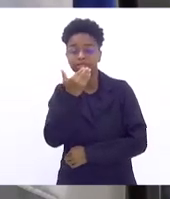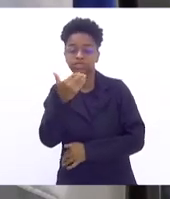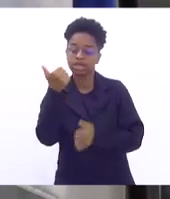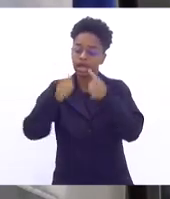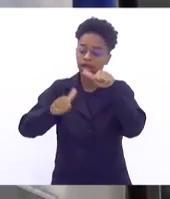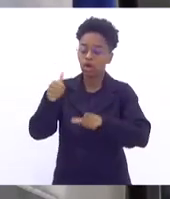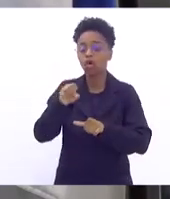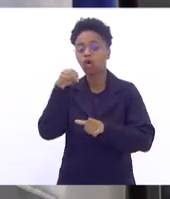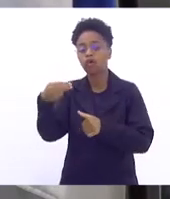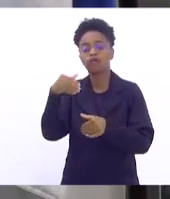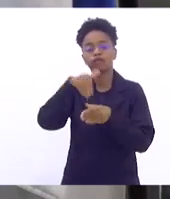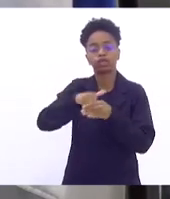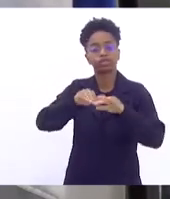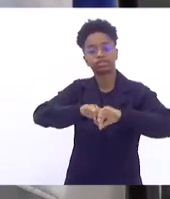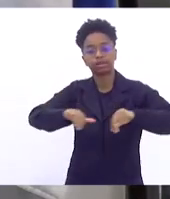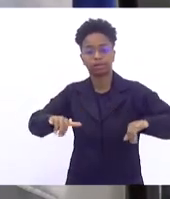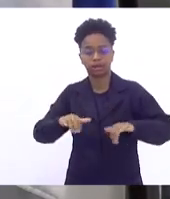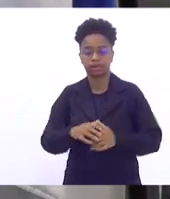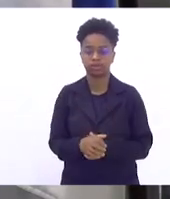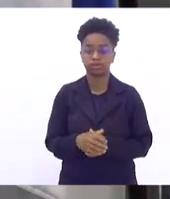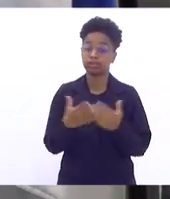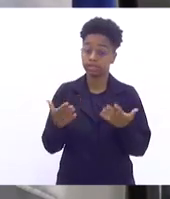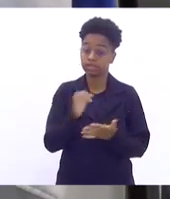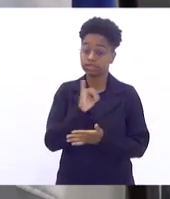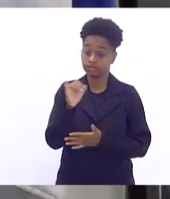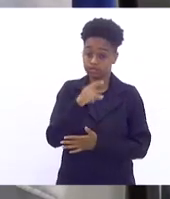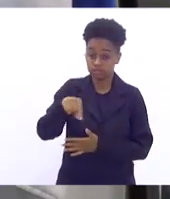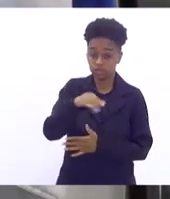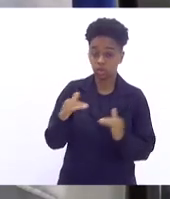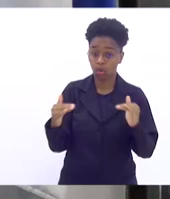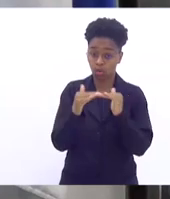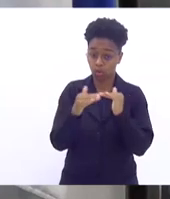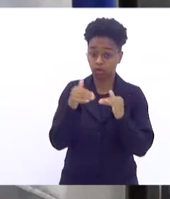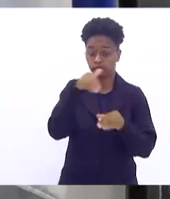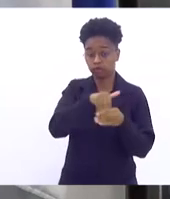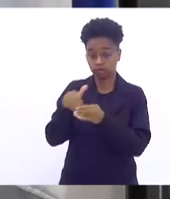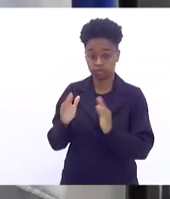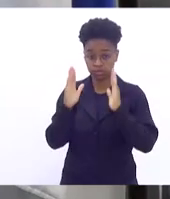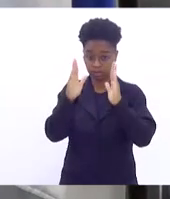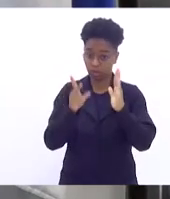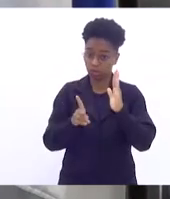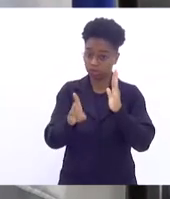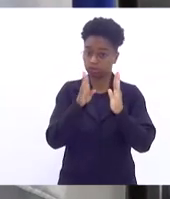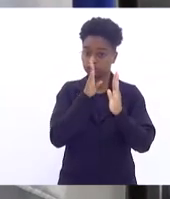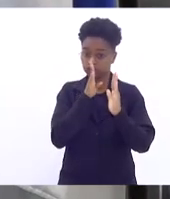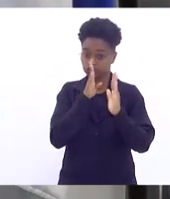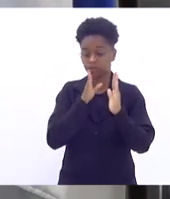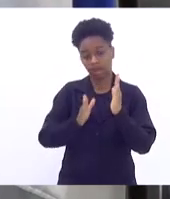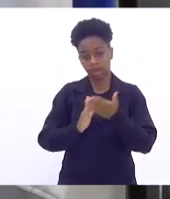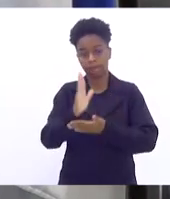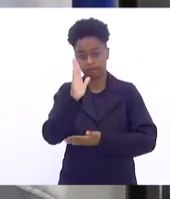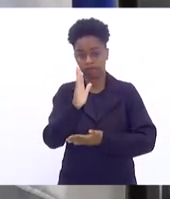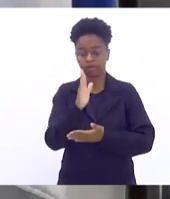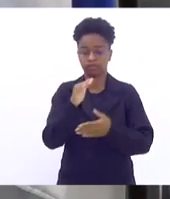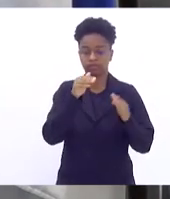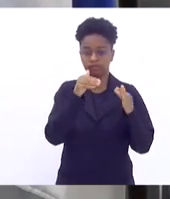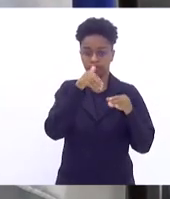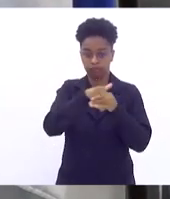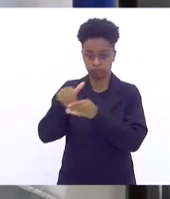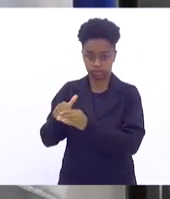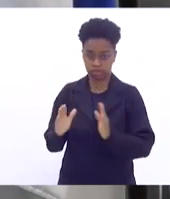fazer uma votação apartado então senhores que aprovam a votação em bloco permaneçam Como estão aprovado a votação em bloco